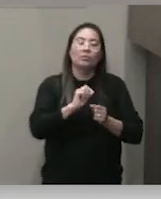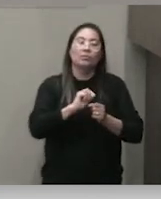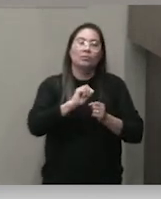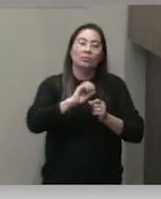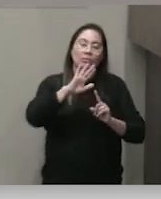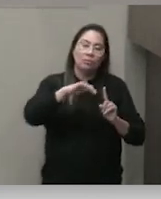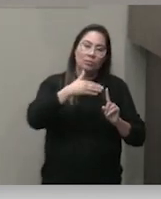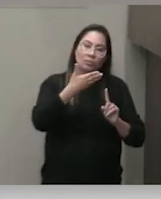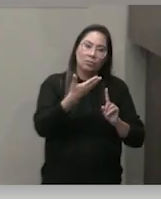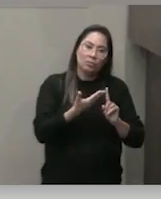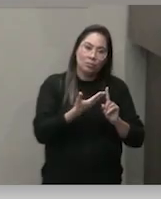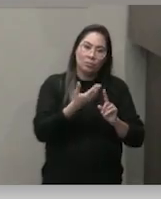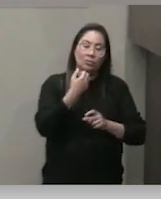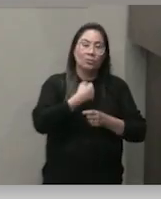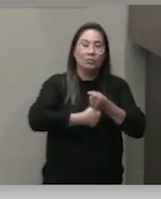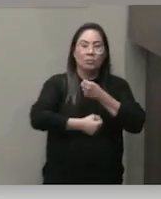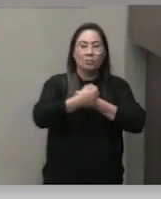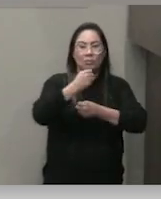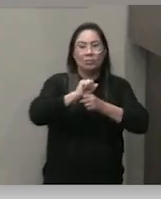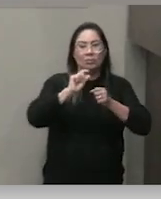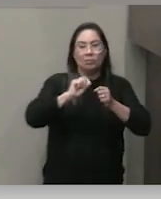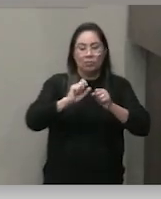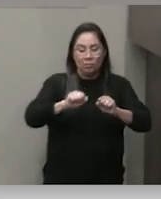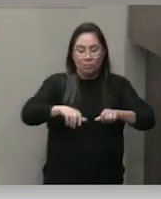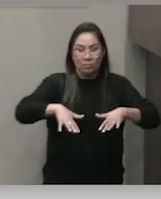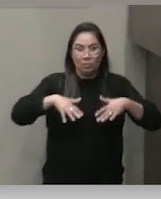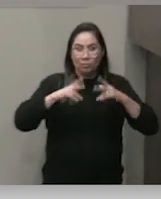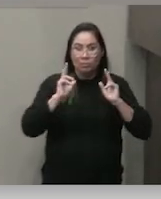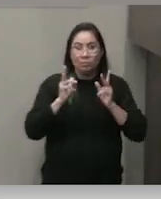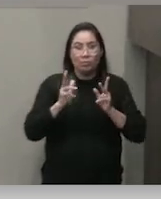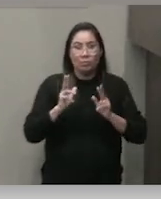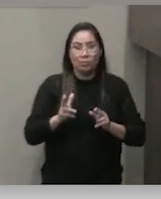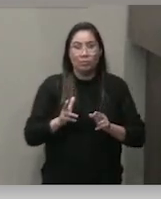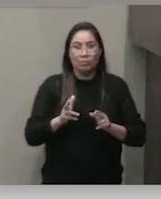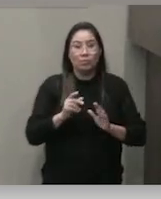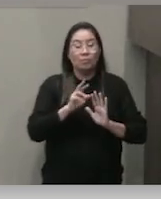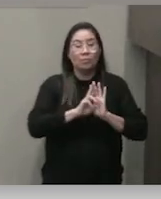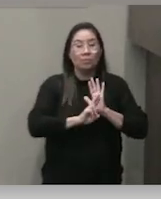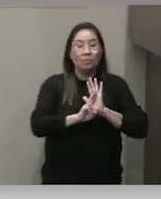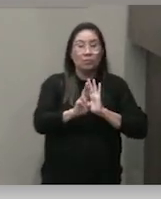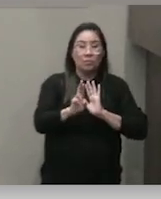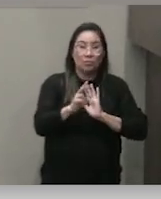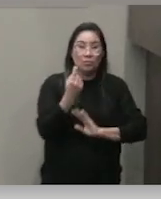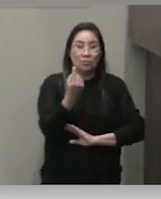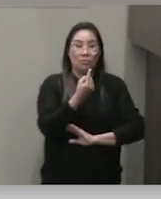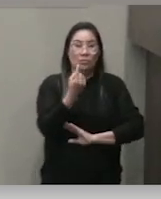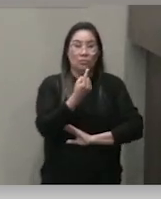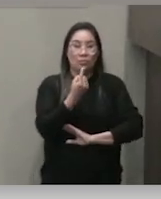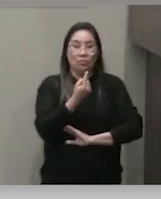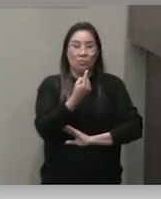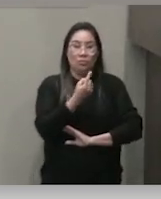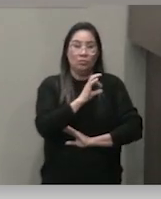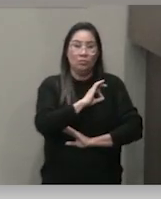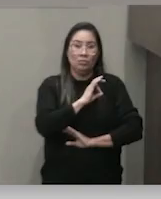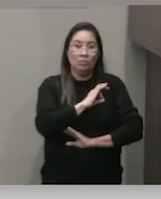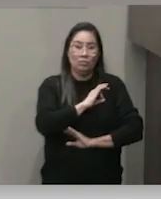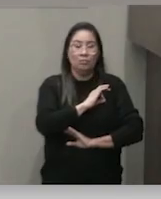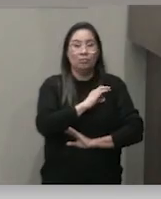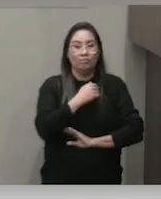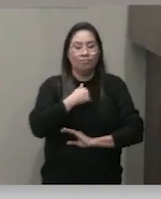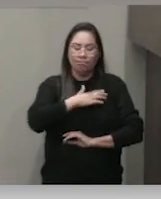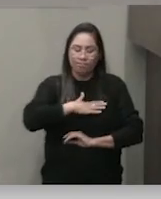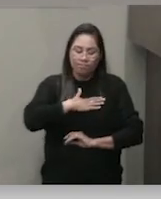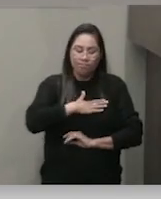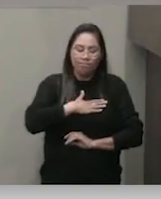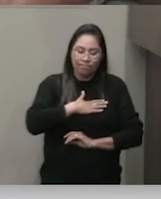passado fizemos uma sessão solene para os mesmos, e como representante, como único militar dessa Casa Legislativa, me sinto sim